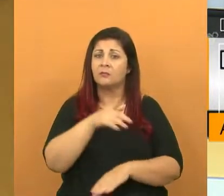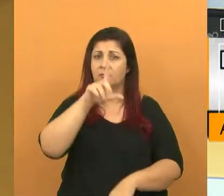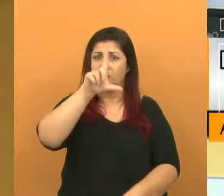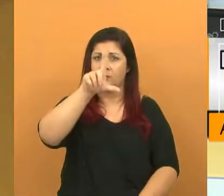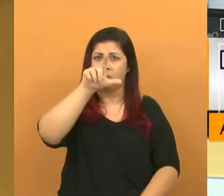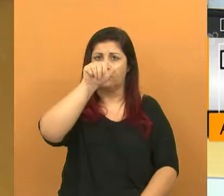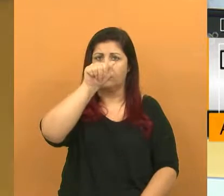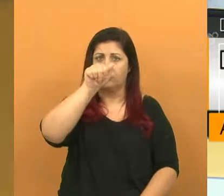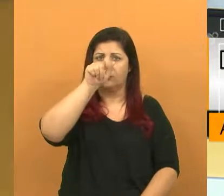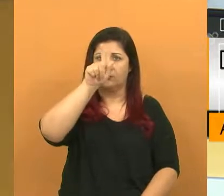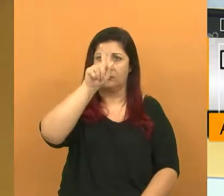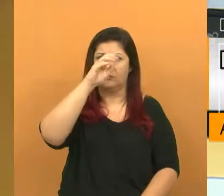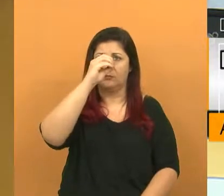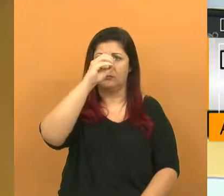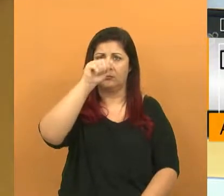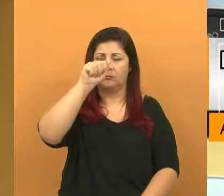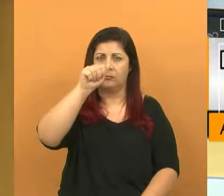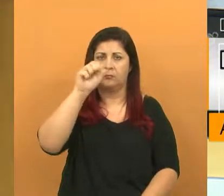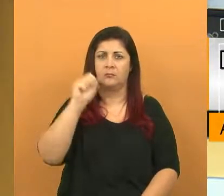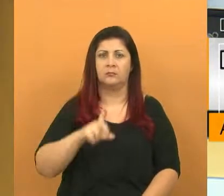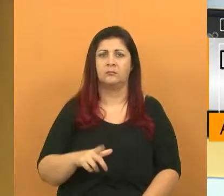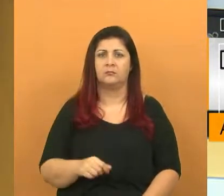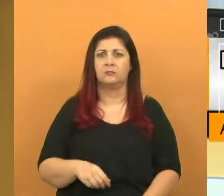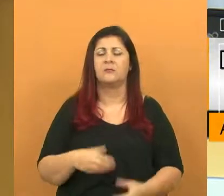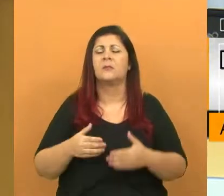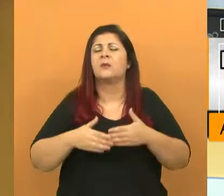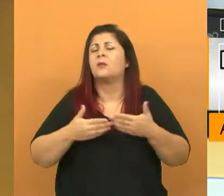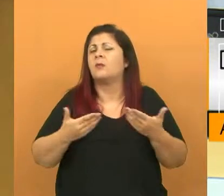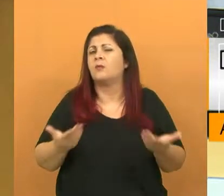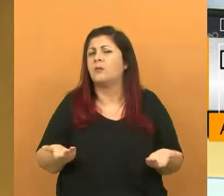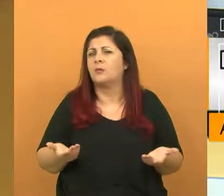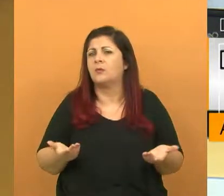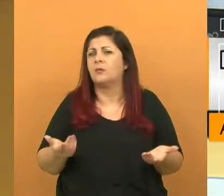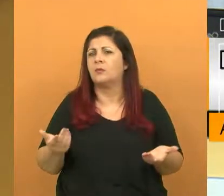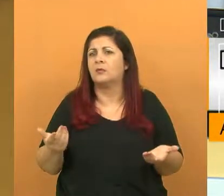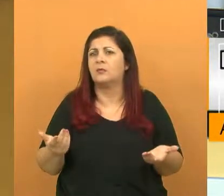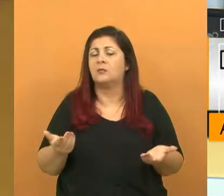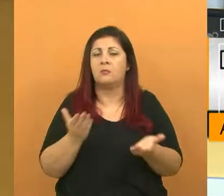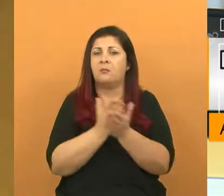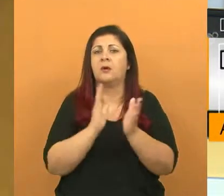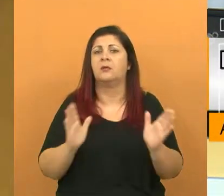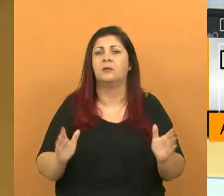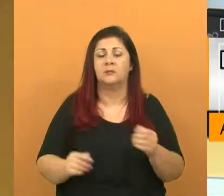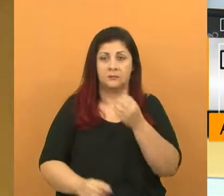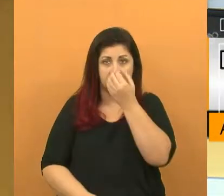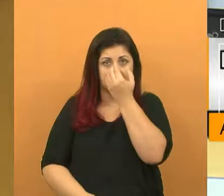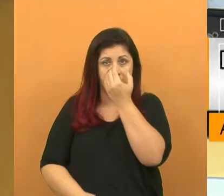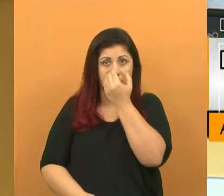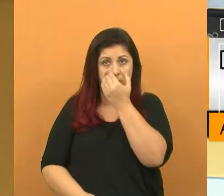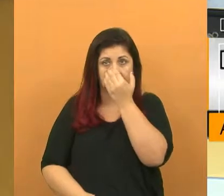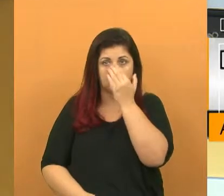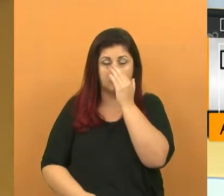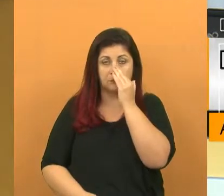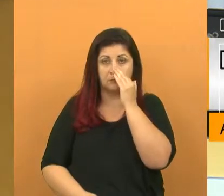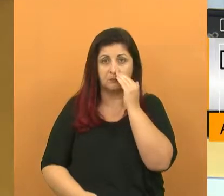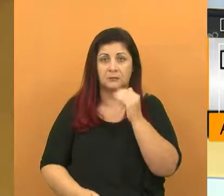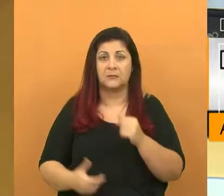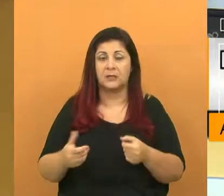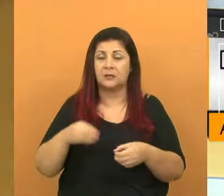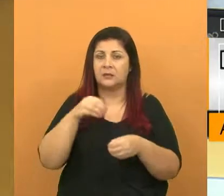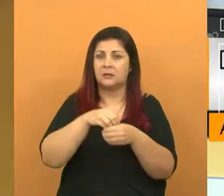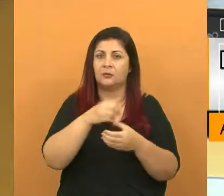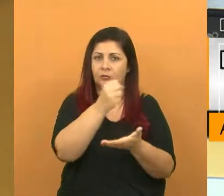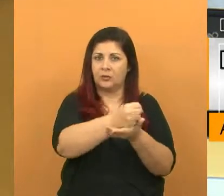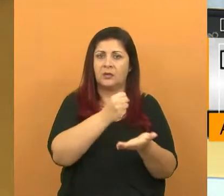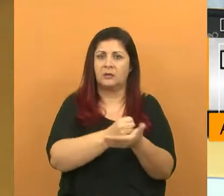e qual fase que nós deixamos enquanto presidente da prolar lagoa azul lagoa azul está no cartório de imóveis